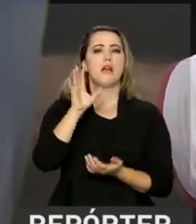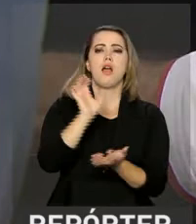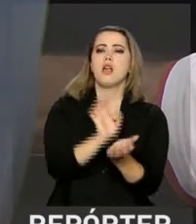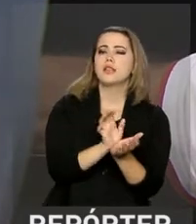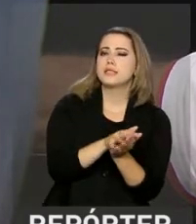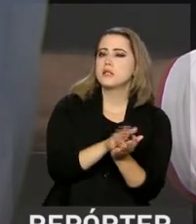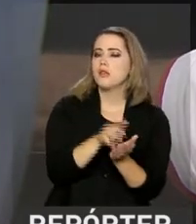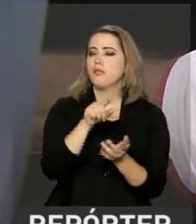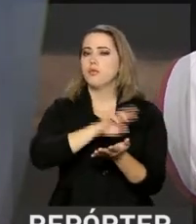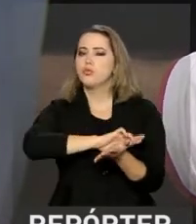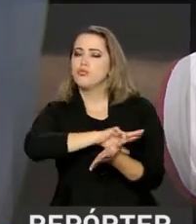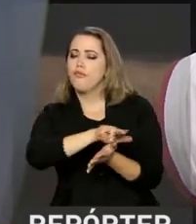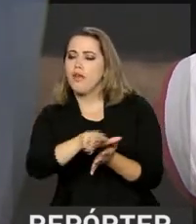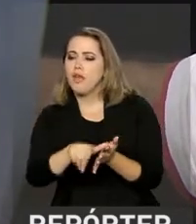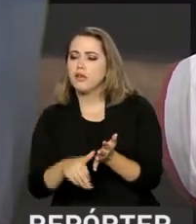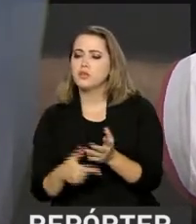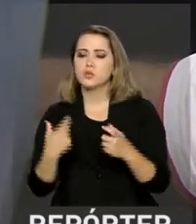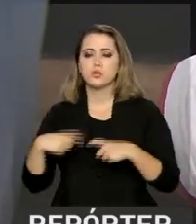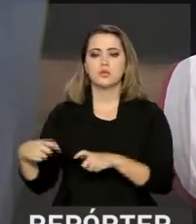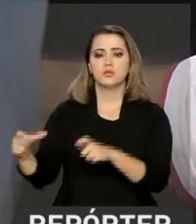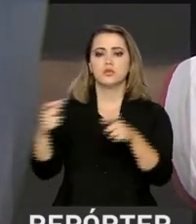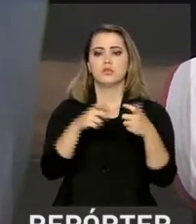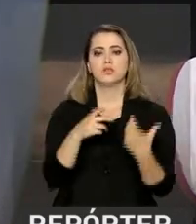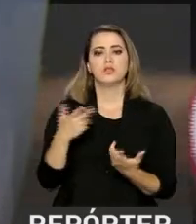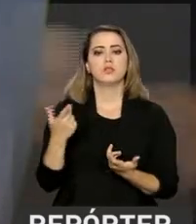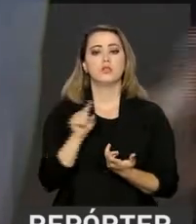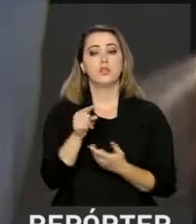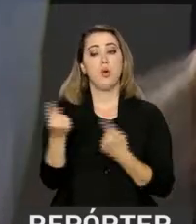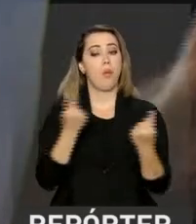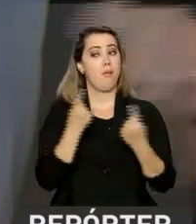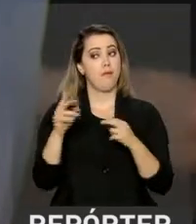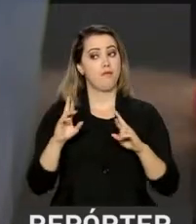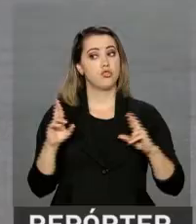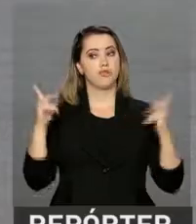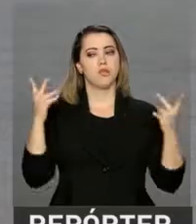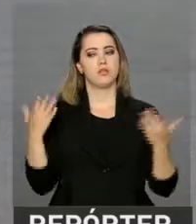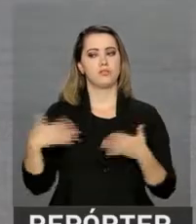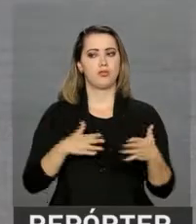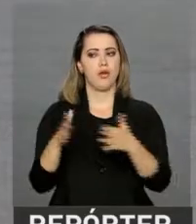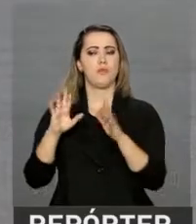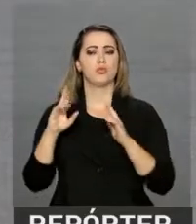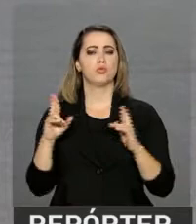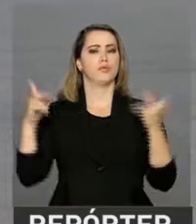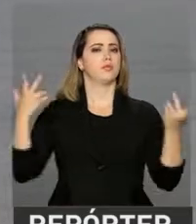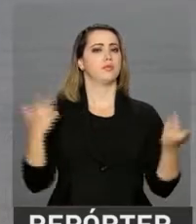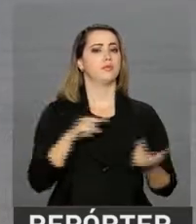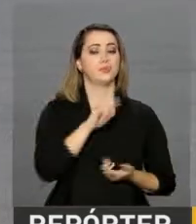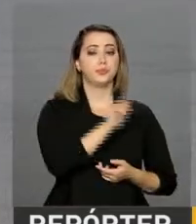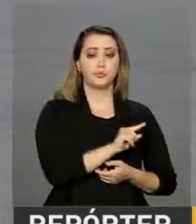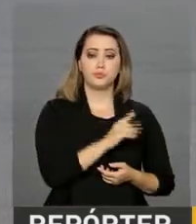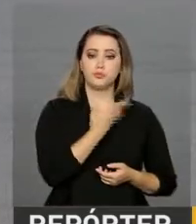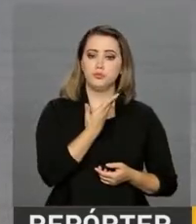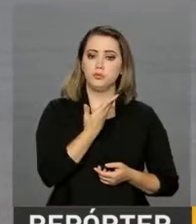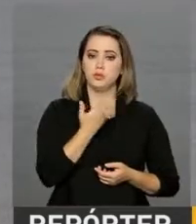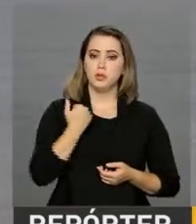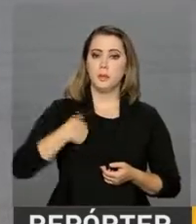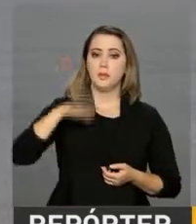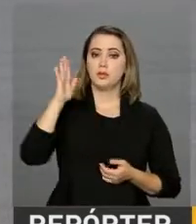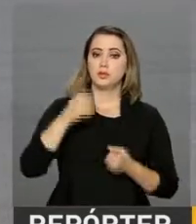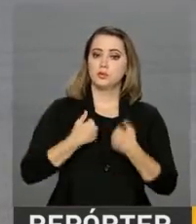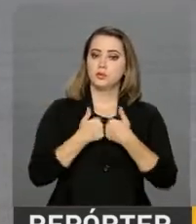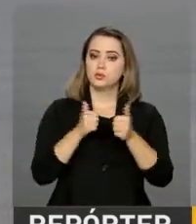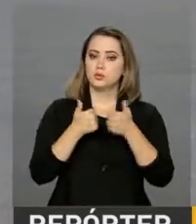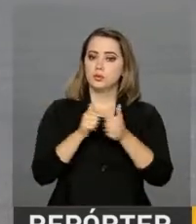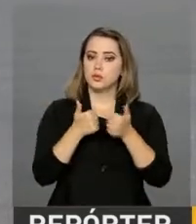Recife, Fortaleza. Cada viagem é um rumo. A maior parte do transporte de cargas no Brasil é